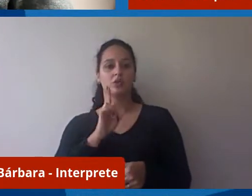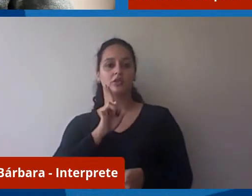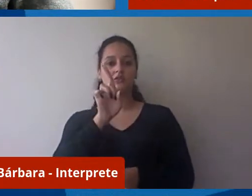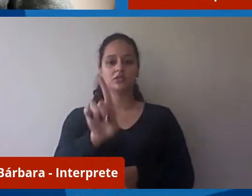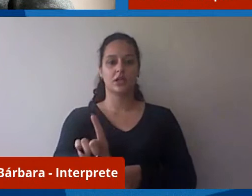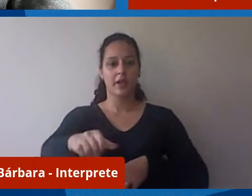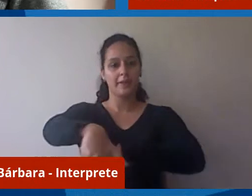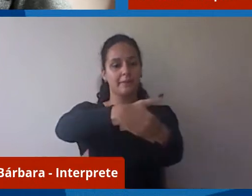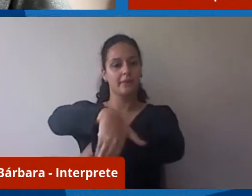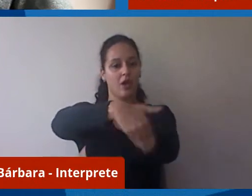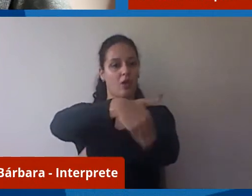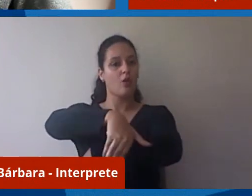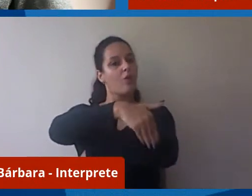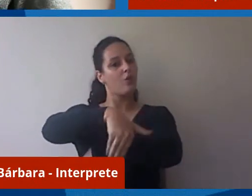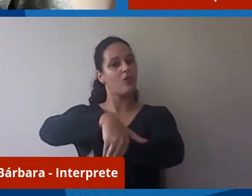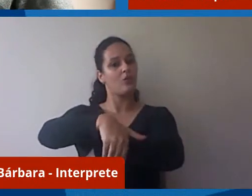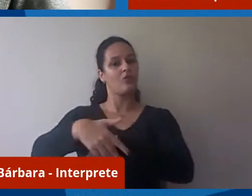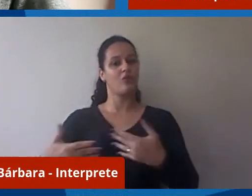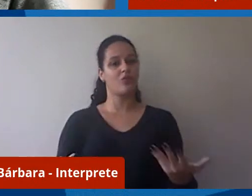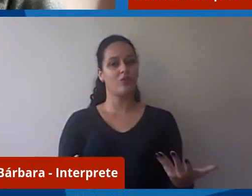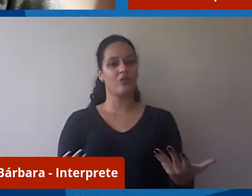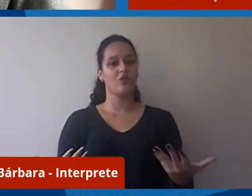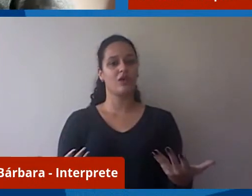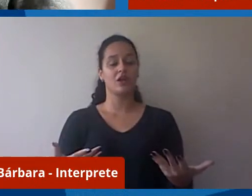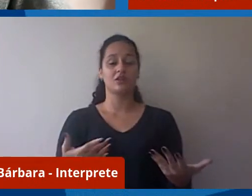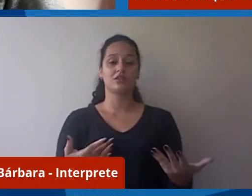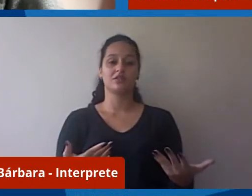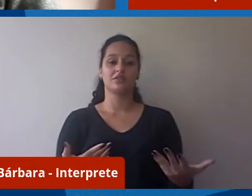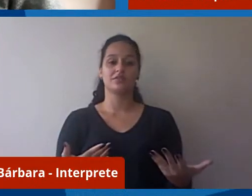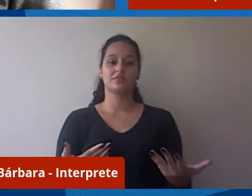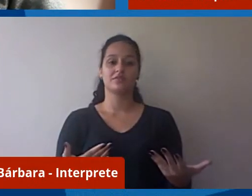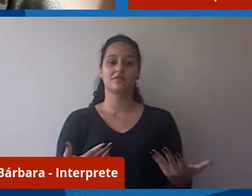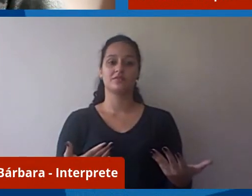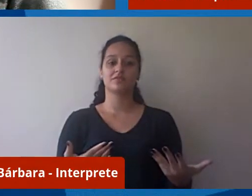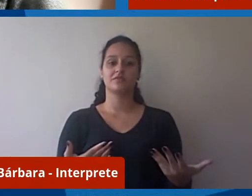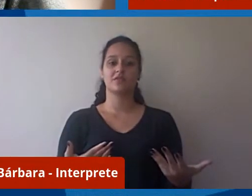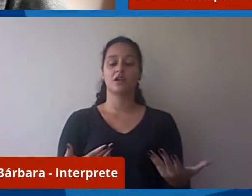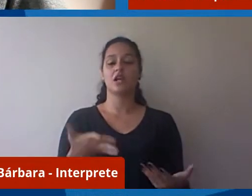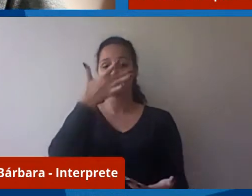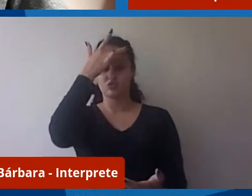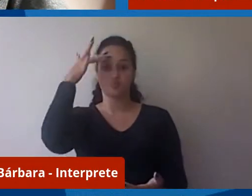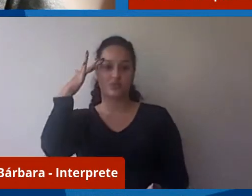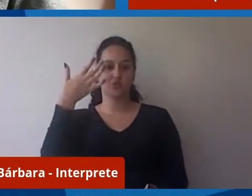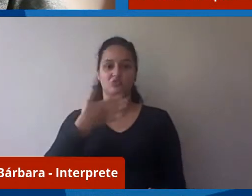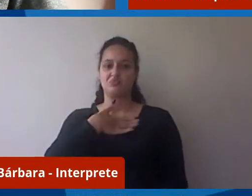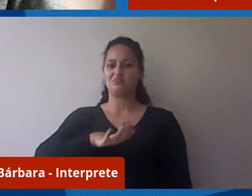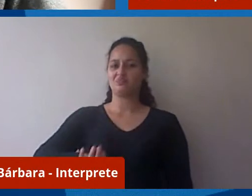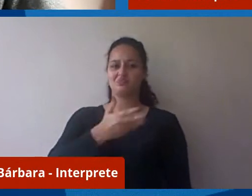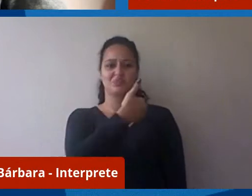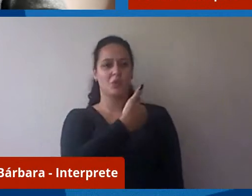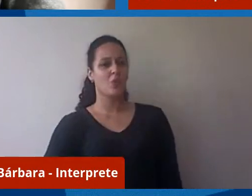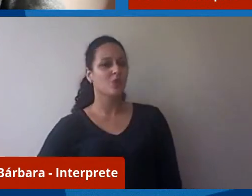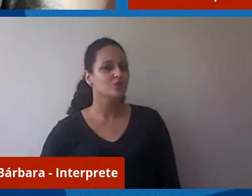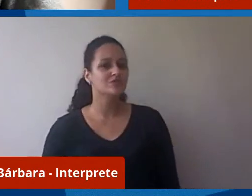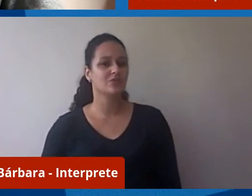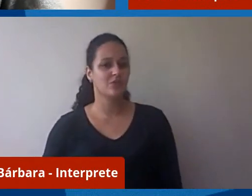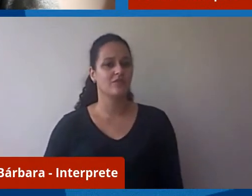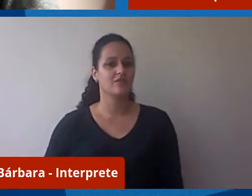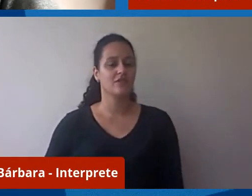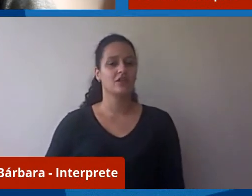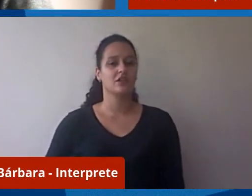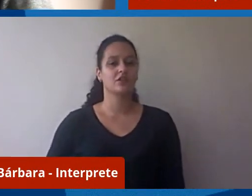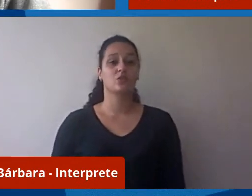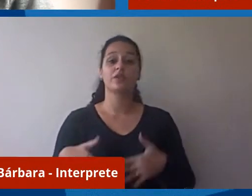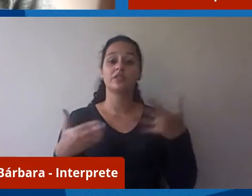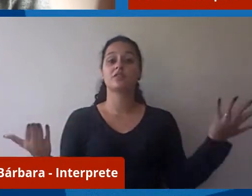as mobilizações contra esse governo. A rejeição dele só aumentou. Episodicamente, através dos R$600, ele